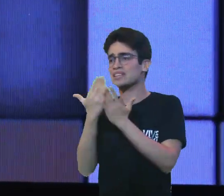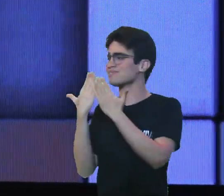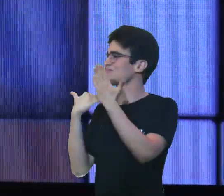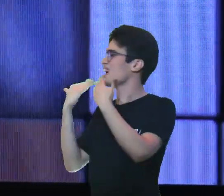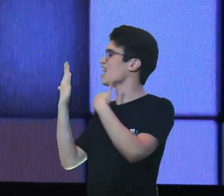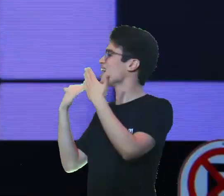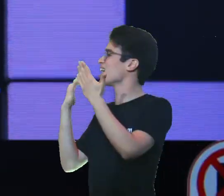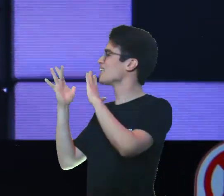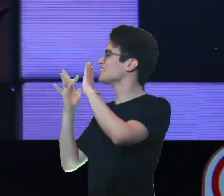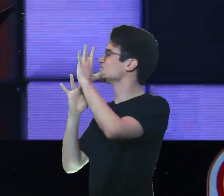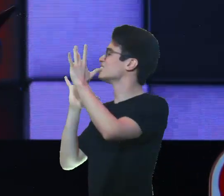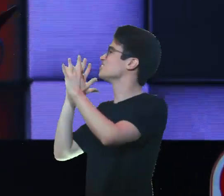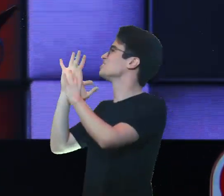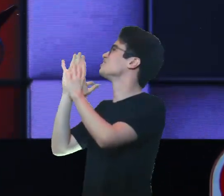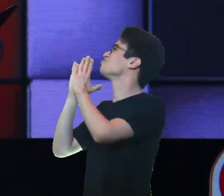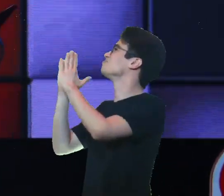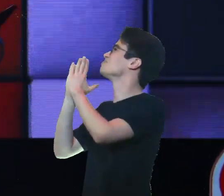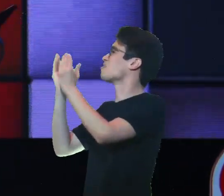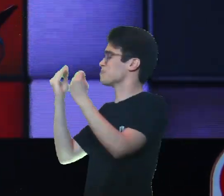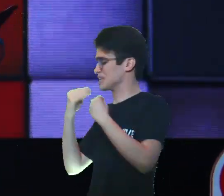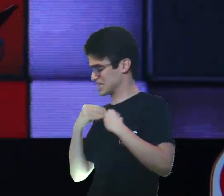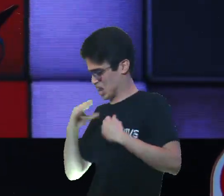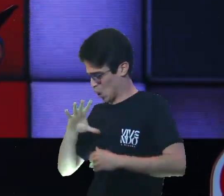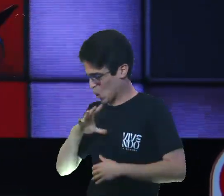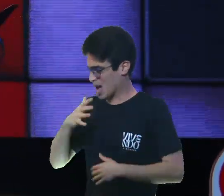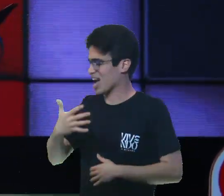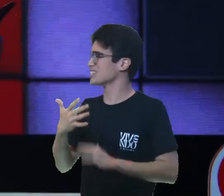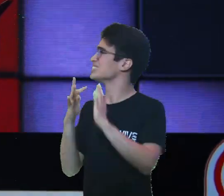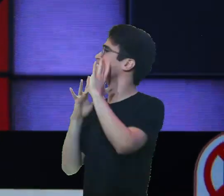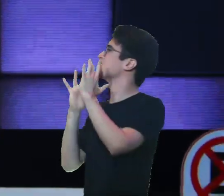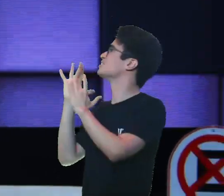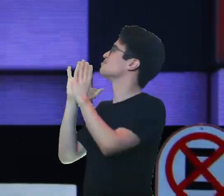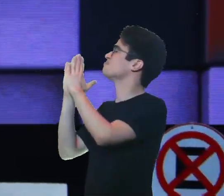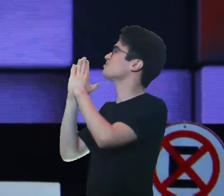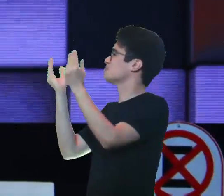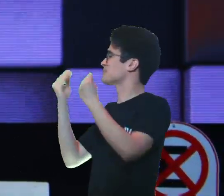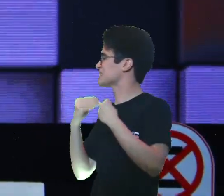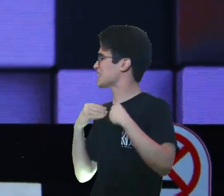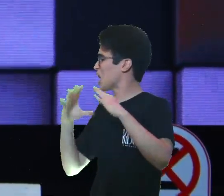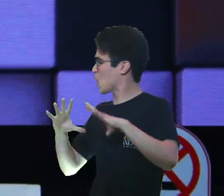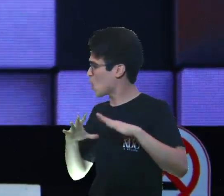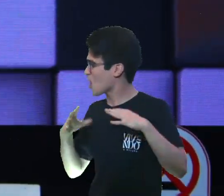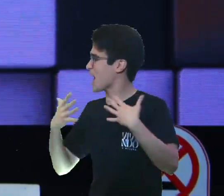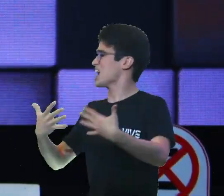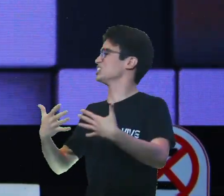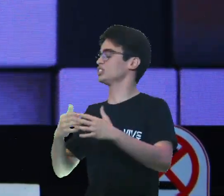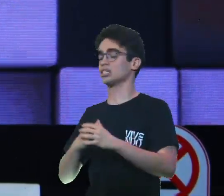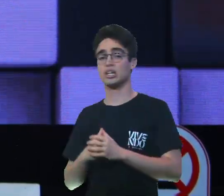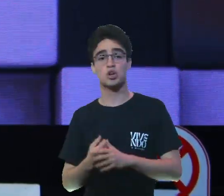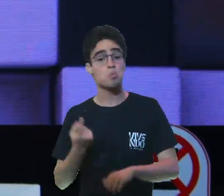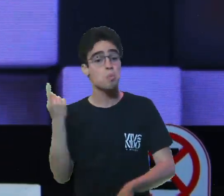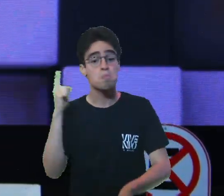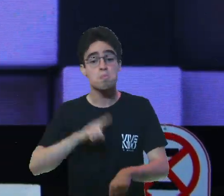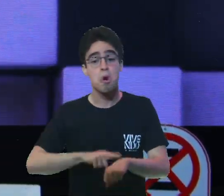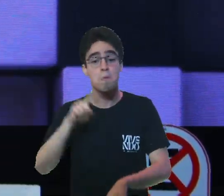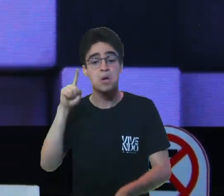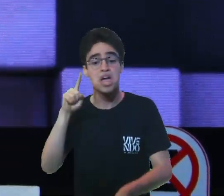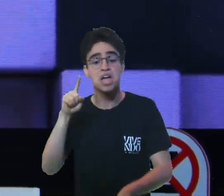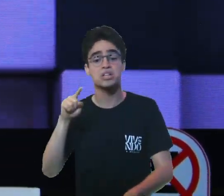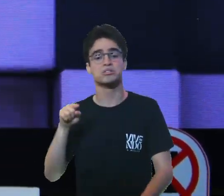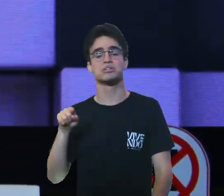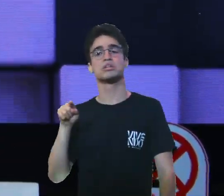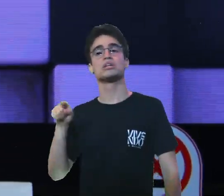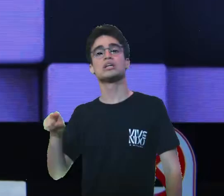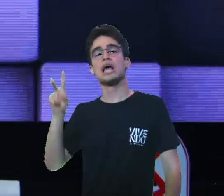dizer: Jesus, dá-me coragem. Jesus, enche-me de coragem. De repente, ele é remetido